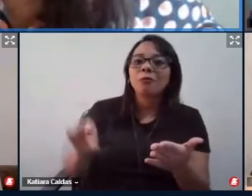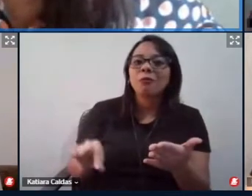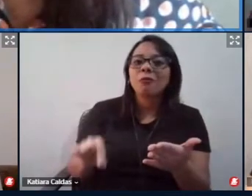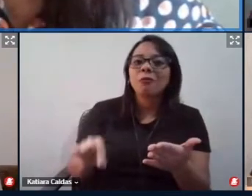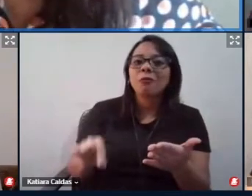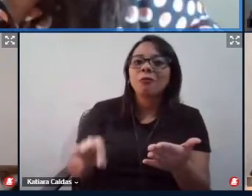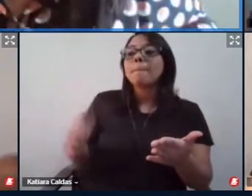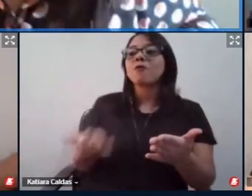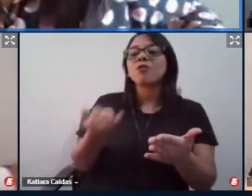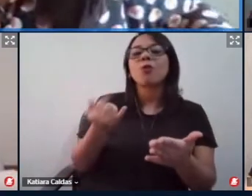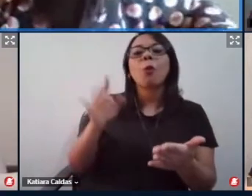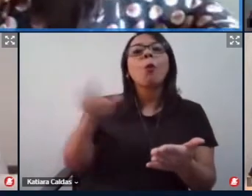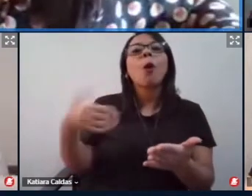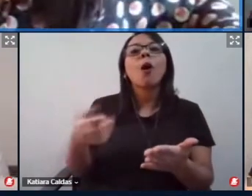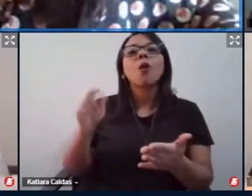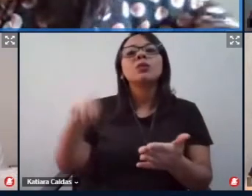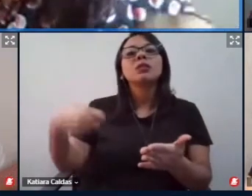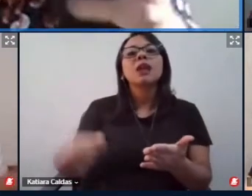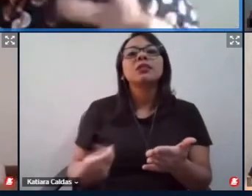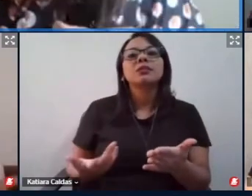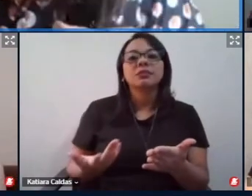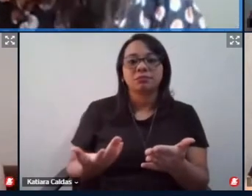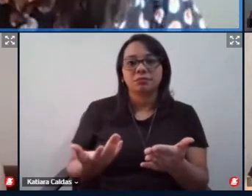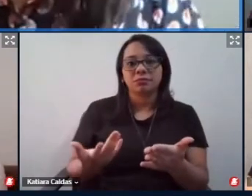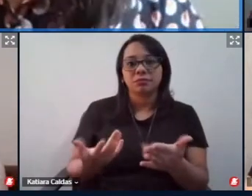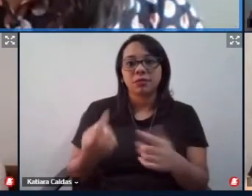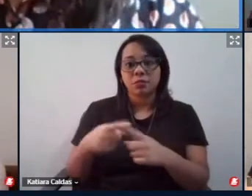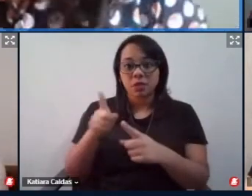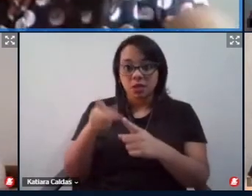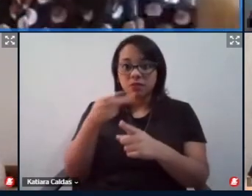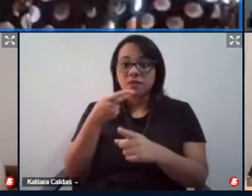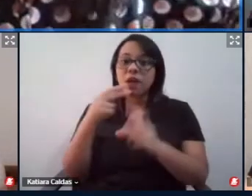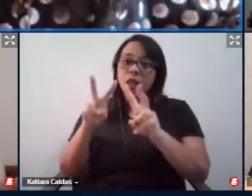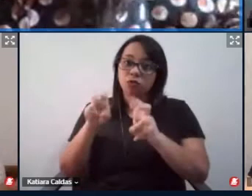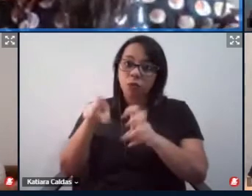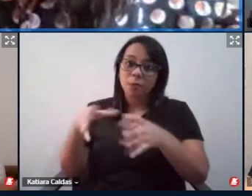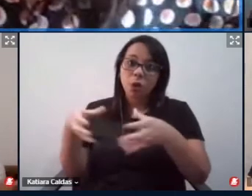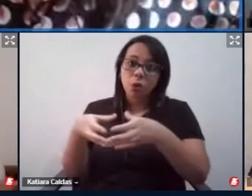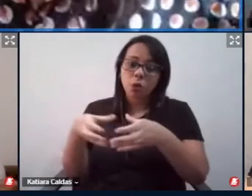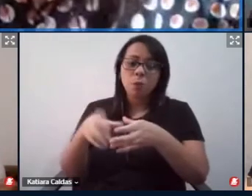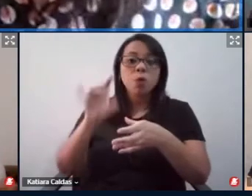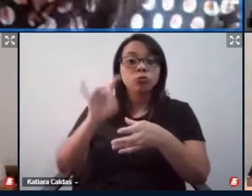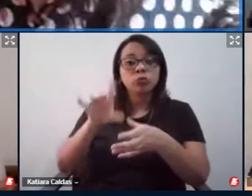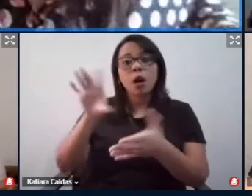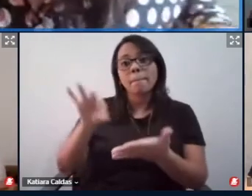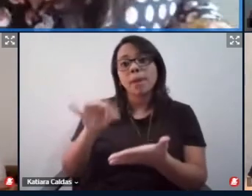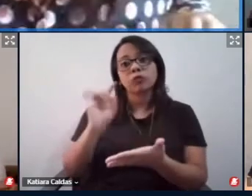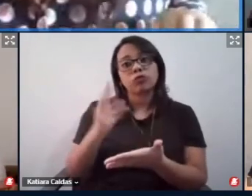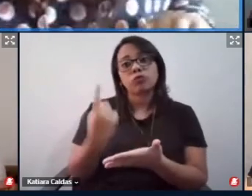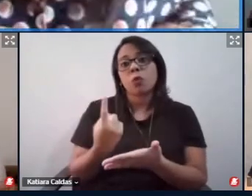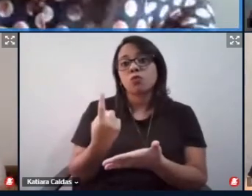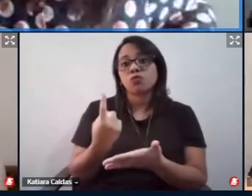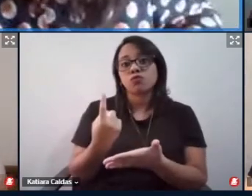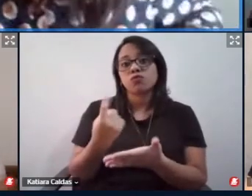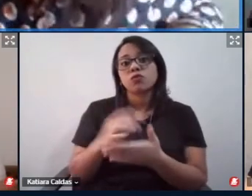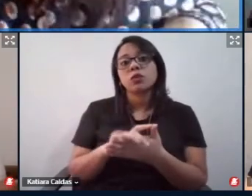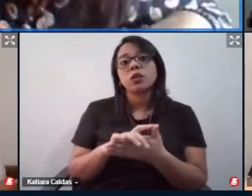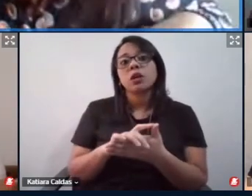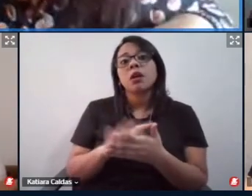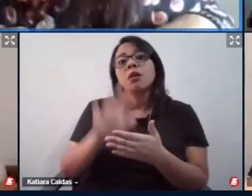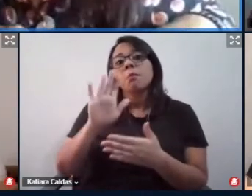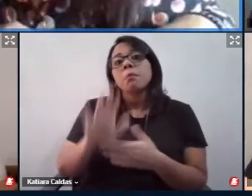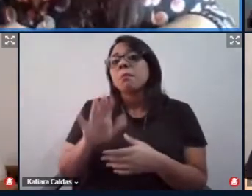Quais sinais? Tu te referes a esse grupo só nessa página e um pouquinho mais adiante, mas